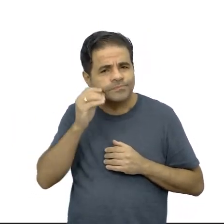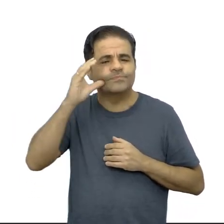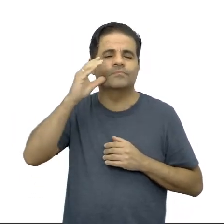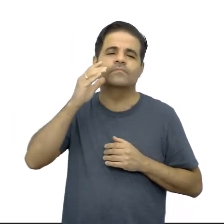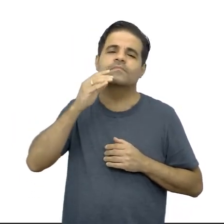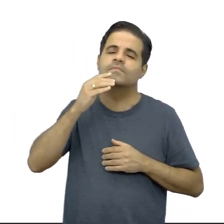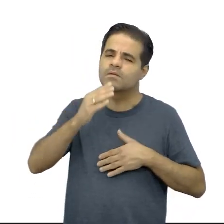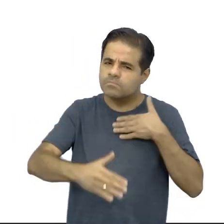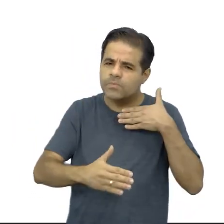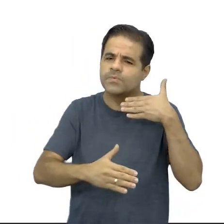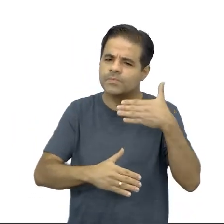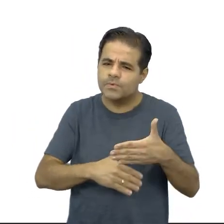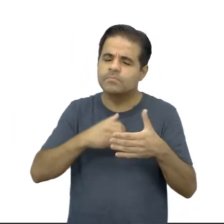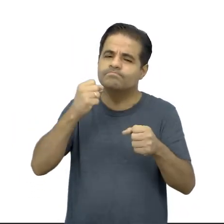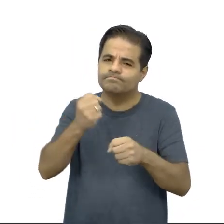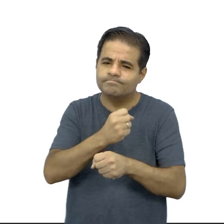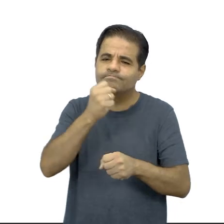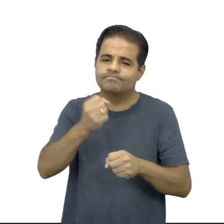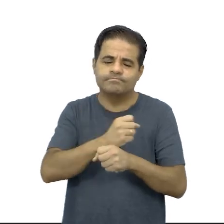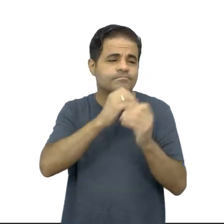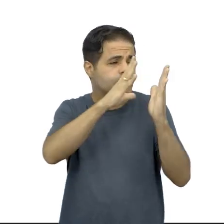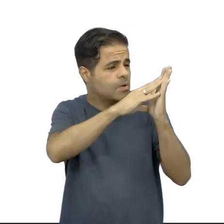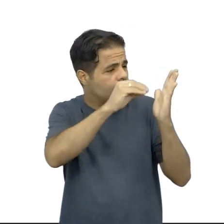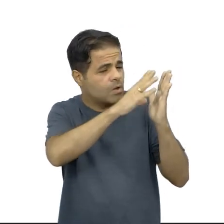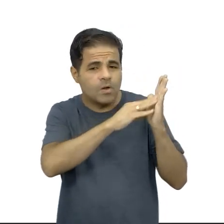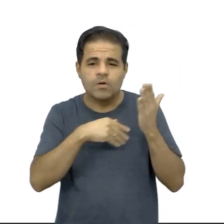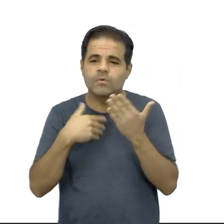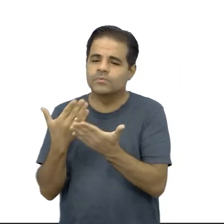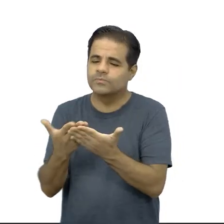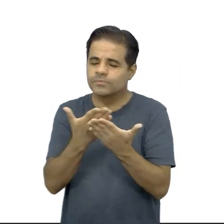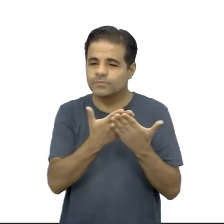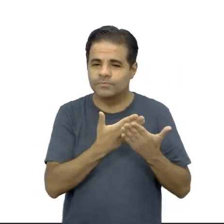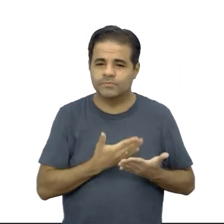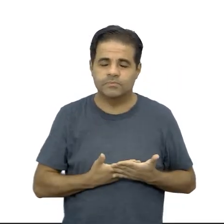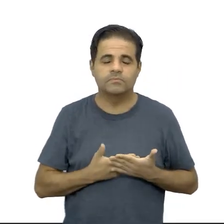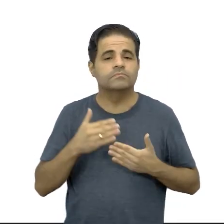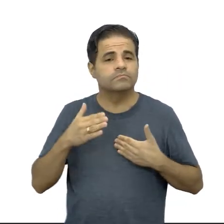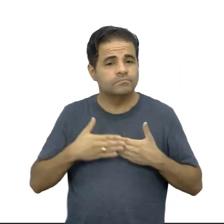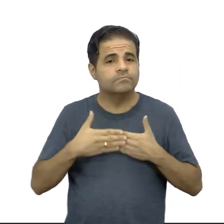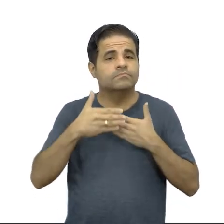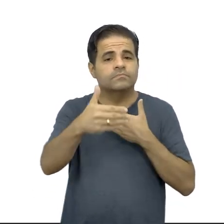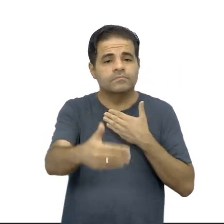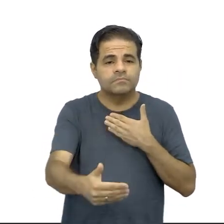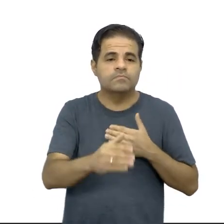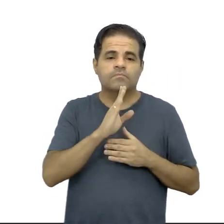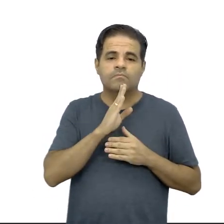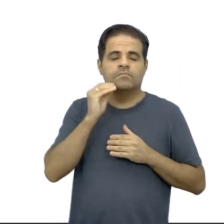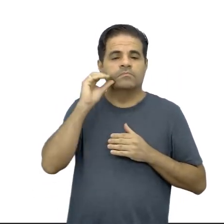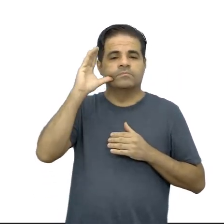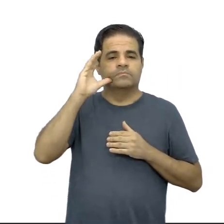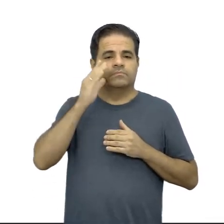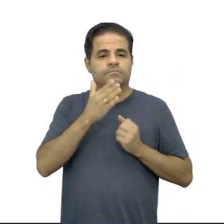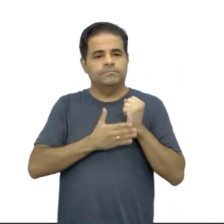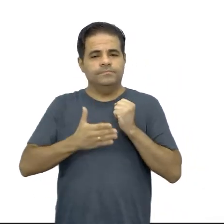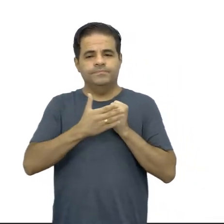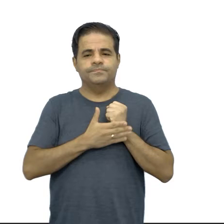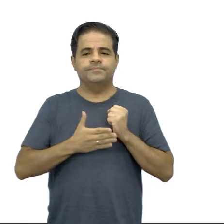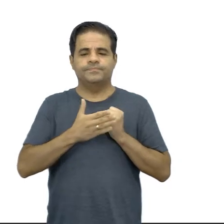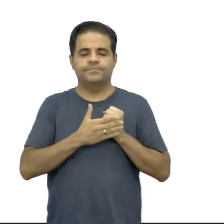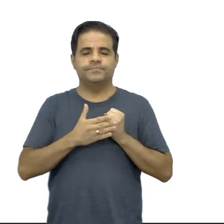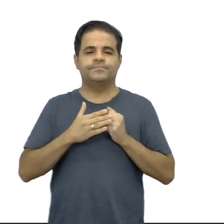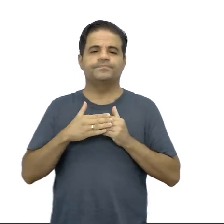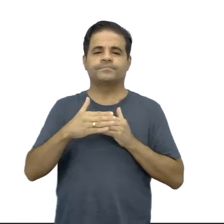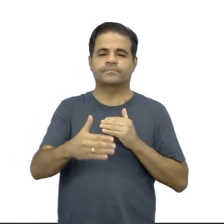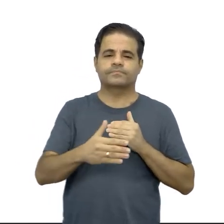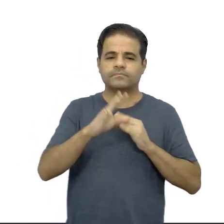sendo construídos e remodelados pelos estudantes a partir de conhecimentos básicos.